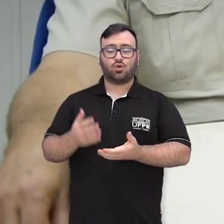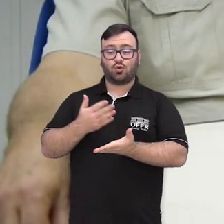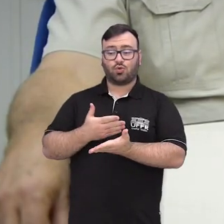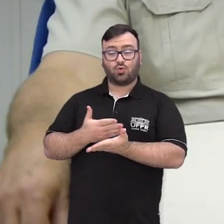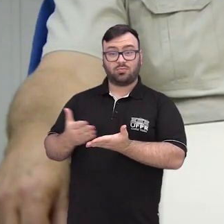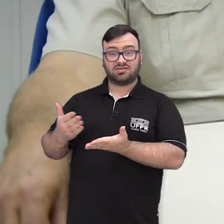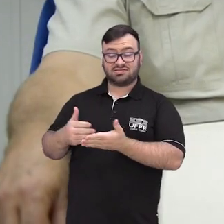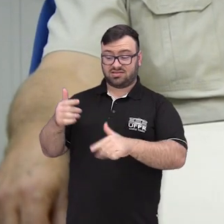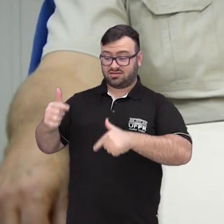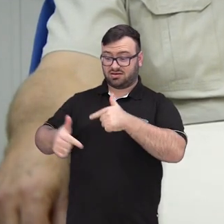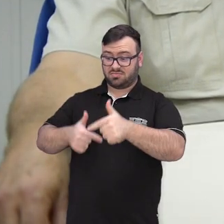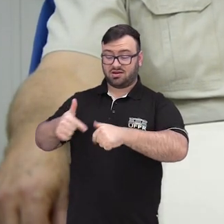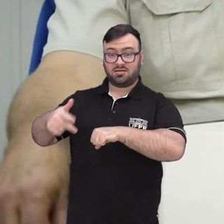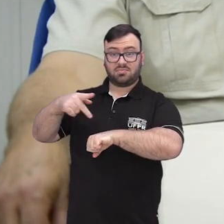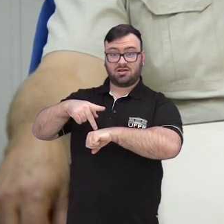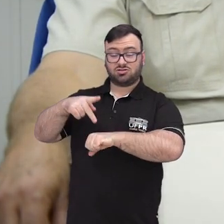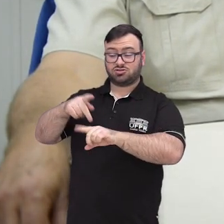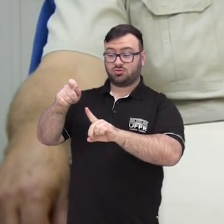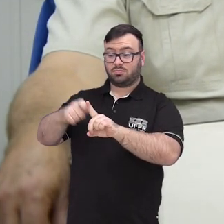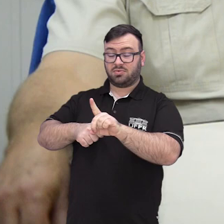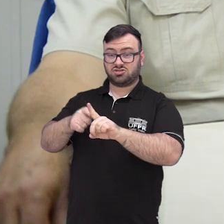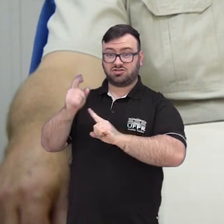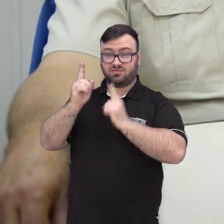comecei aqui em Palotina em fevereiro de